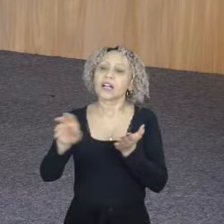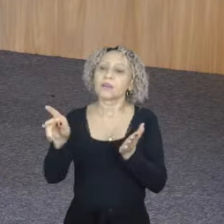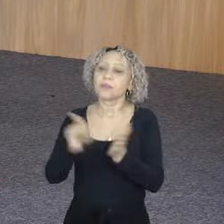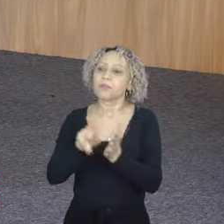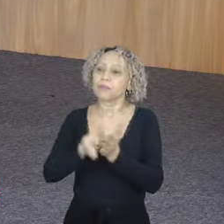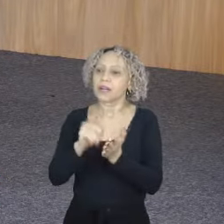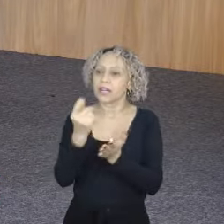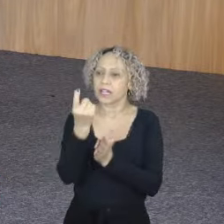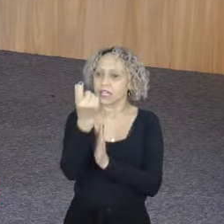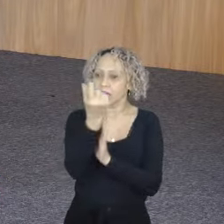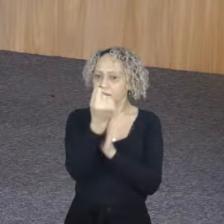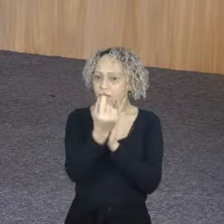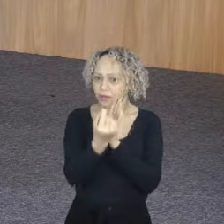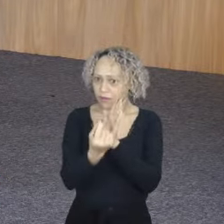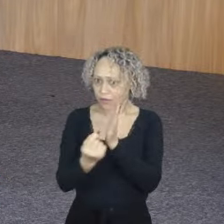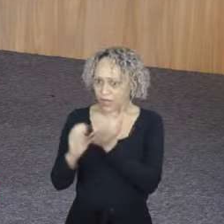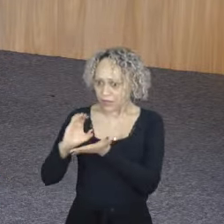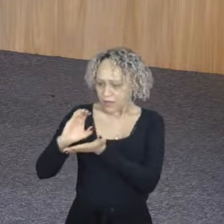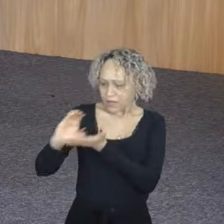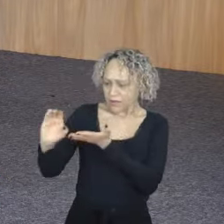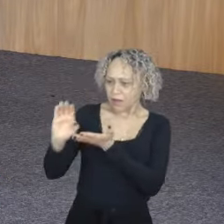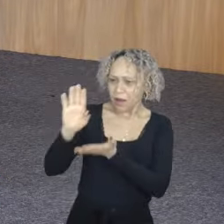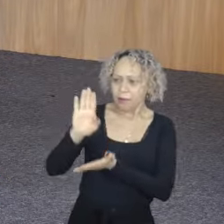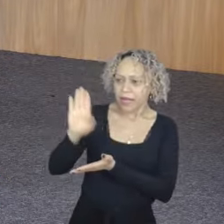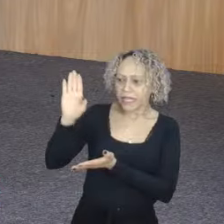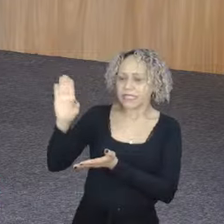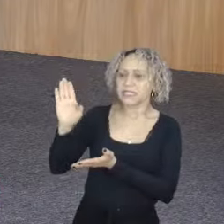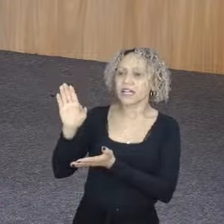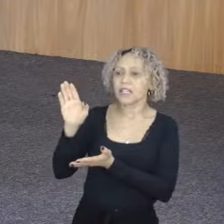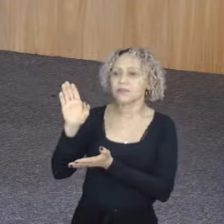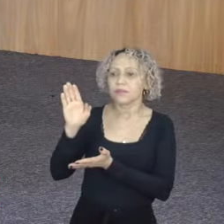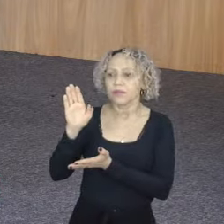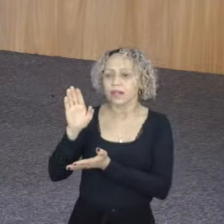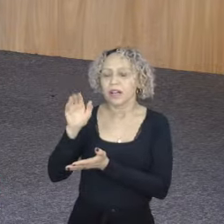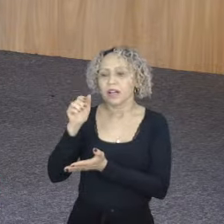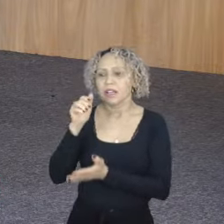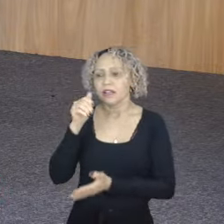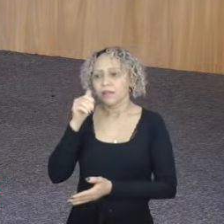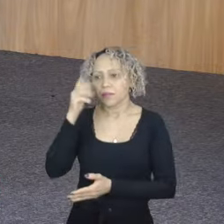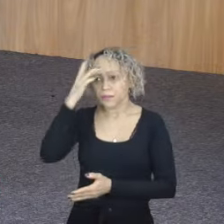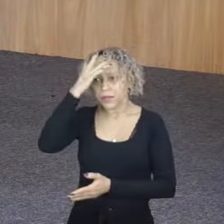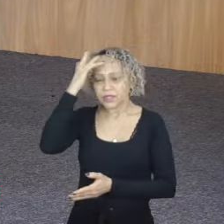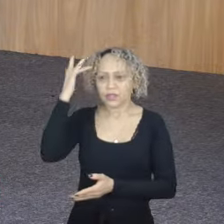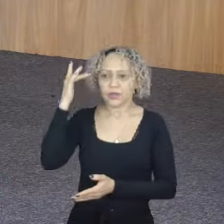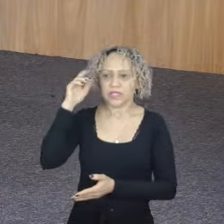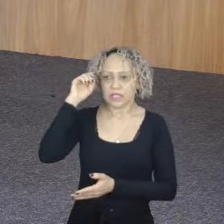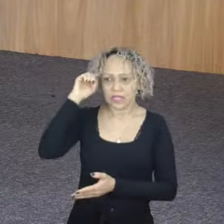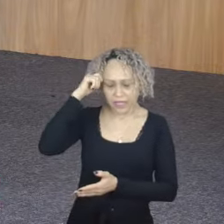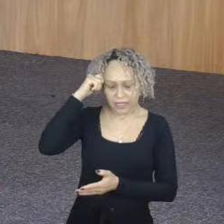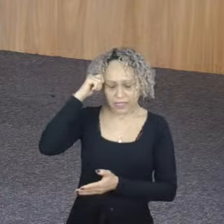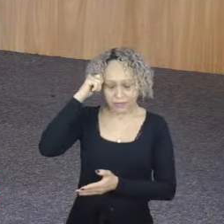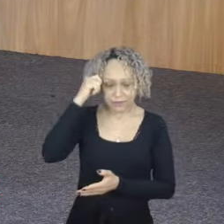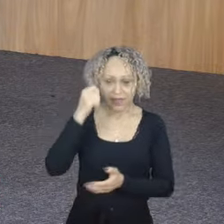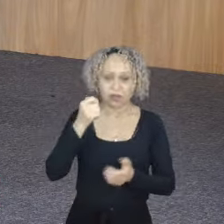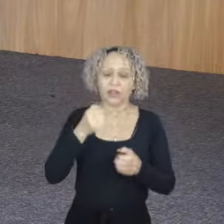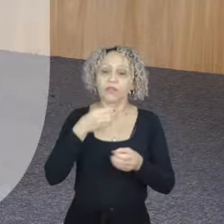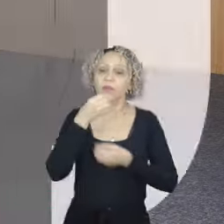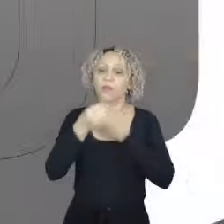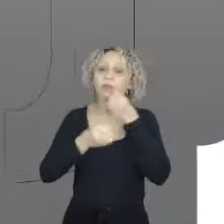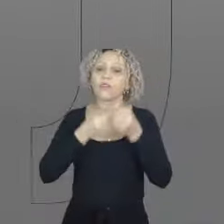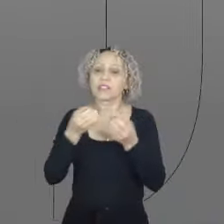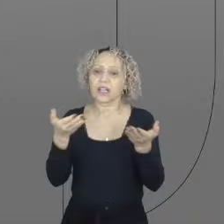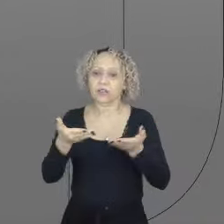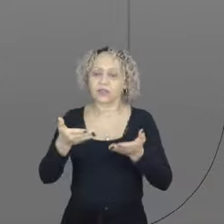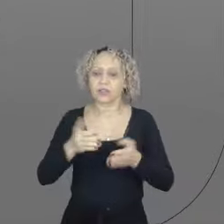e pessoas negras também. São esses candidatos e candidatas, e a gente vai falar um pouquinho sobre essas orientações agora na nossa entrevista.